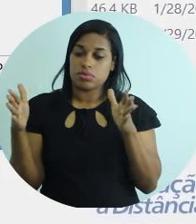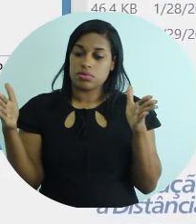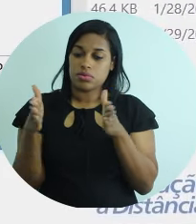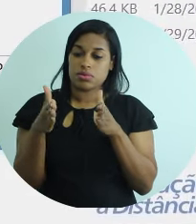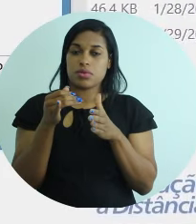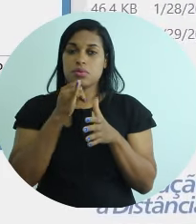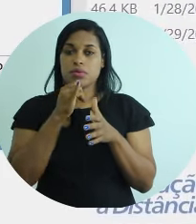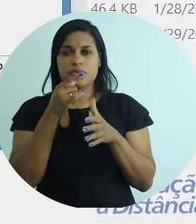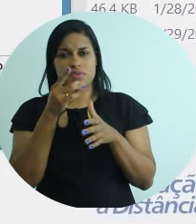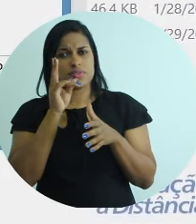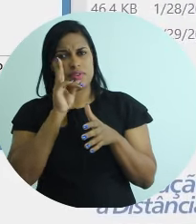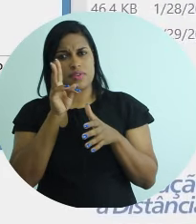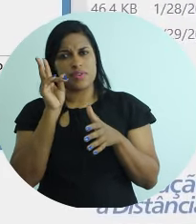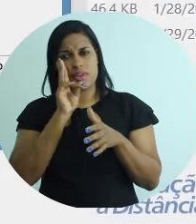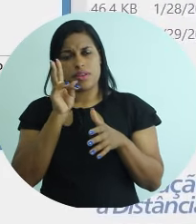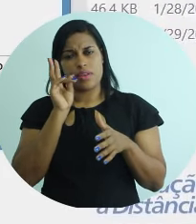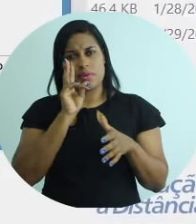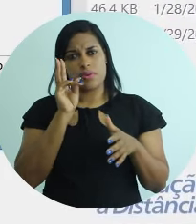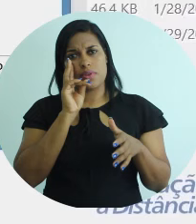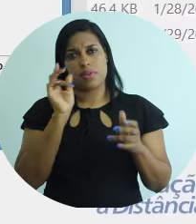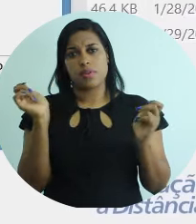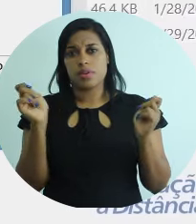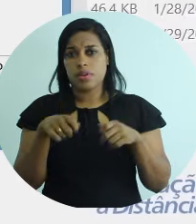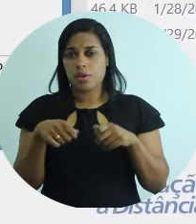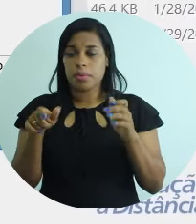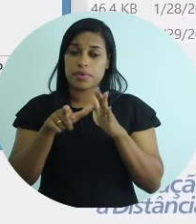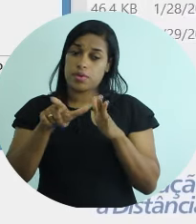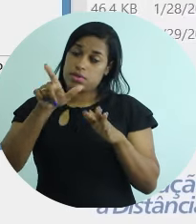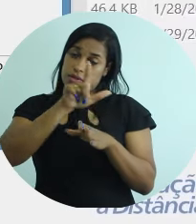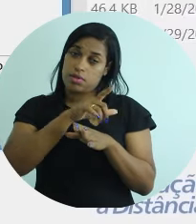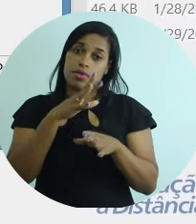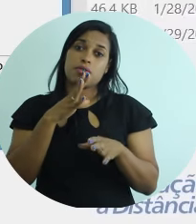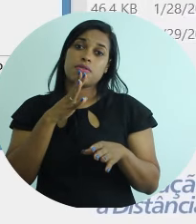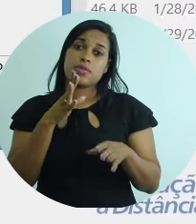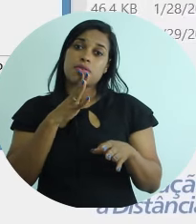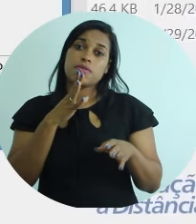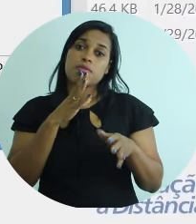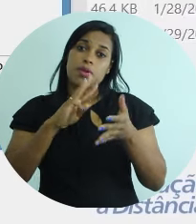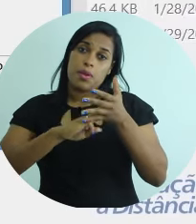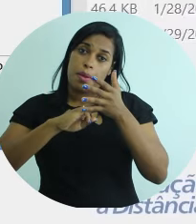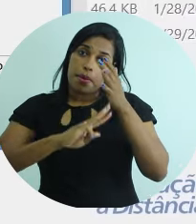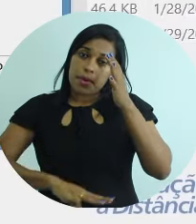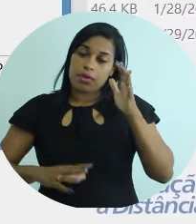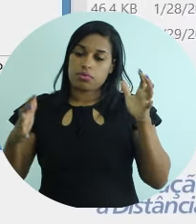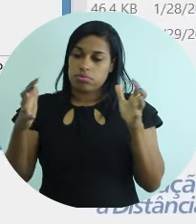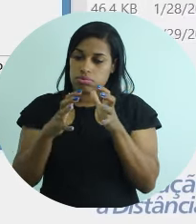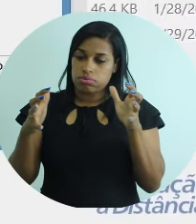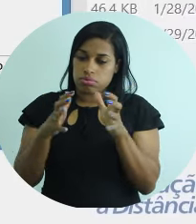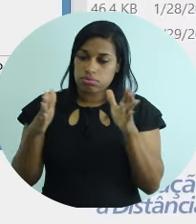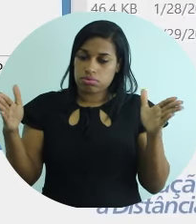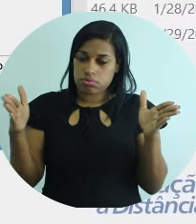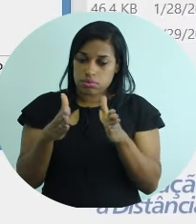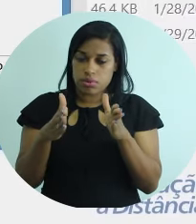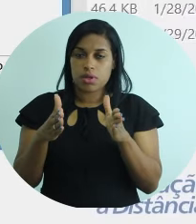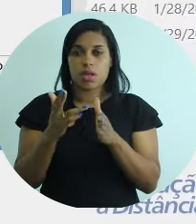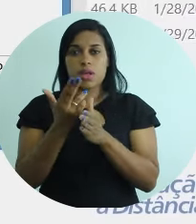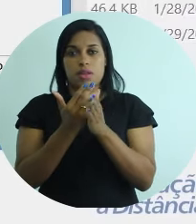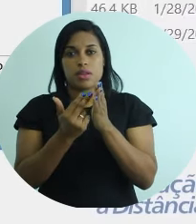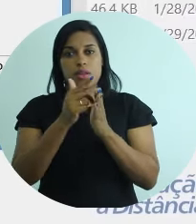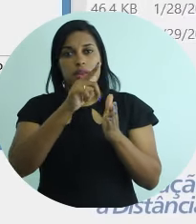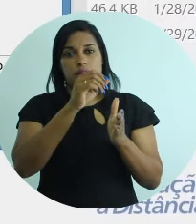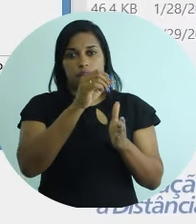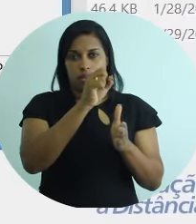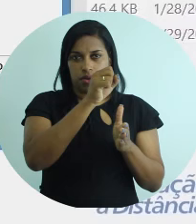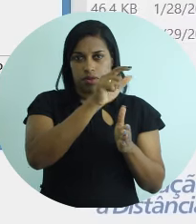Você deve estar lembrado que na competência anterior, nós conhecemos os métodos de compressão de imagem, lossy e lossless.